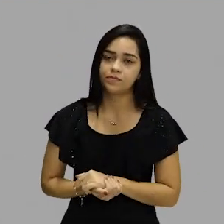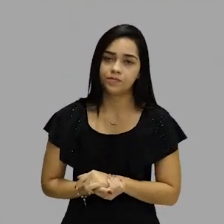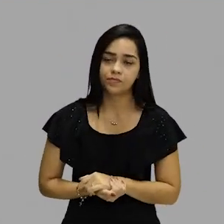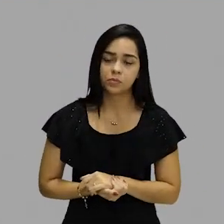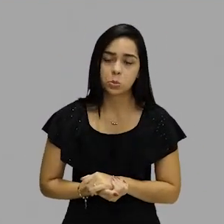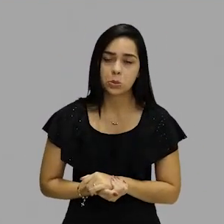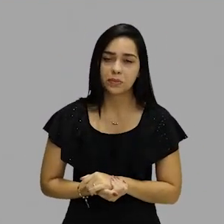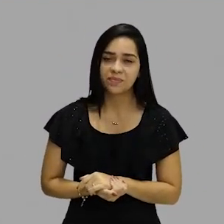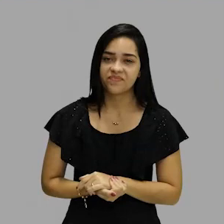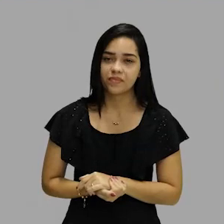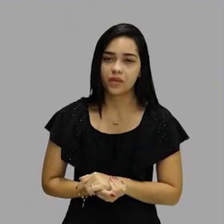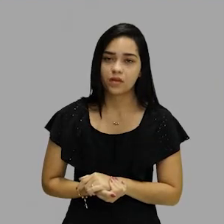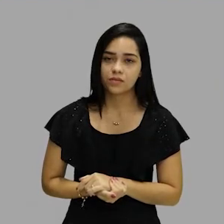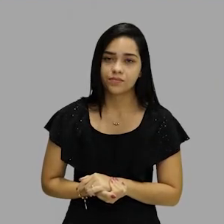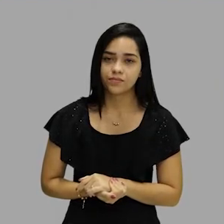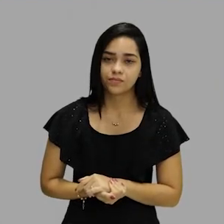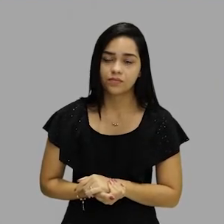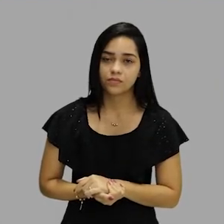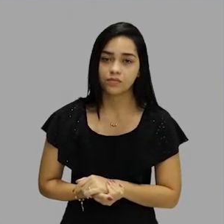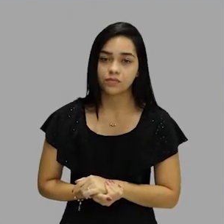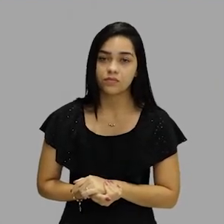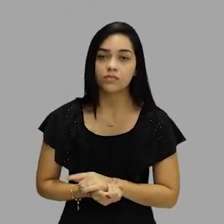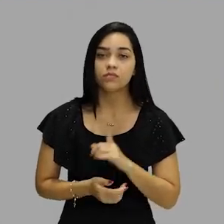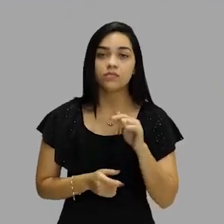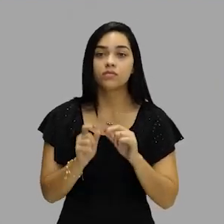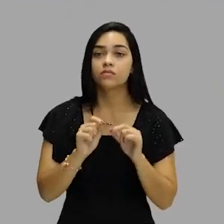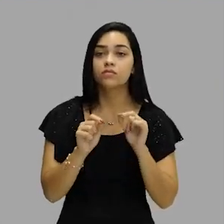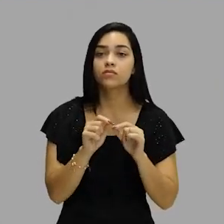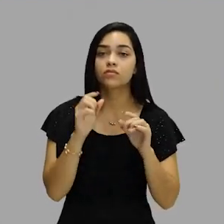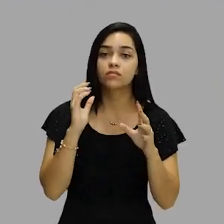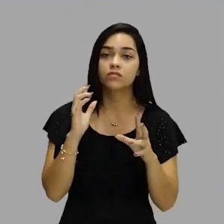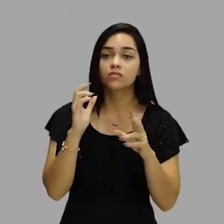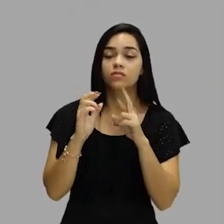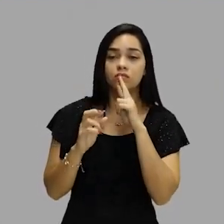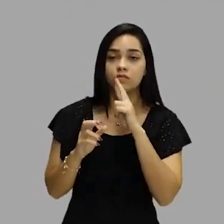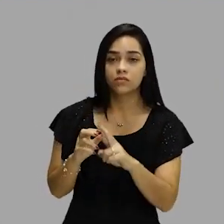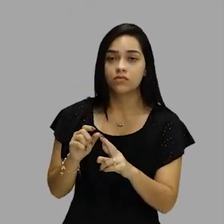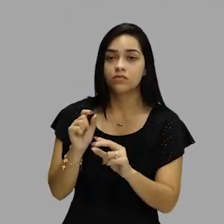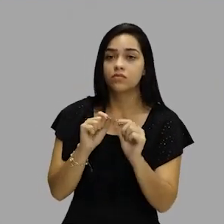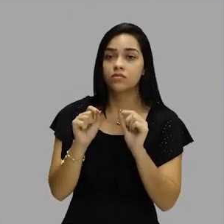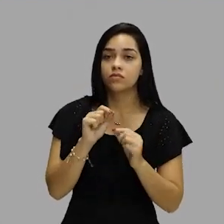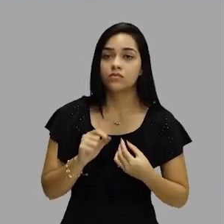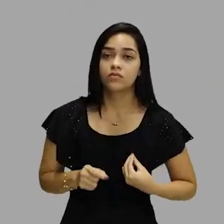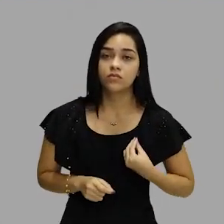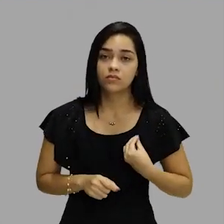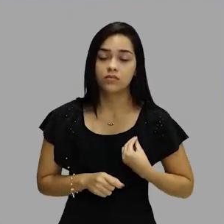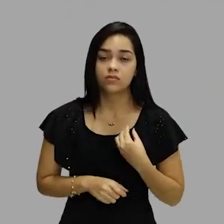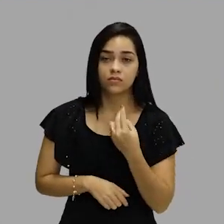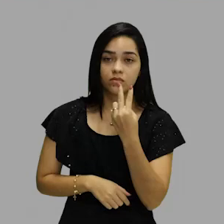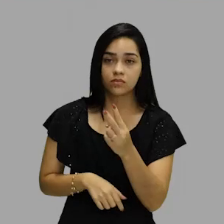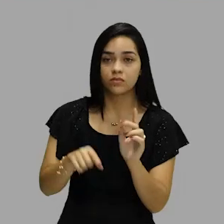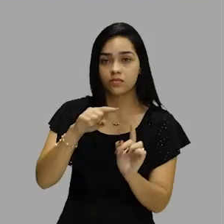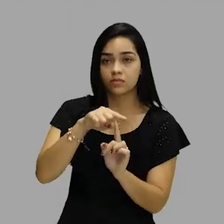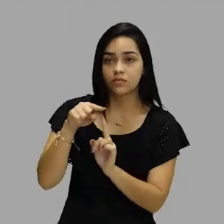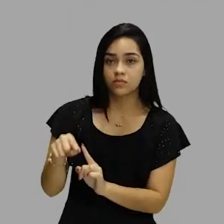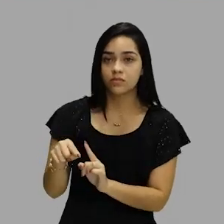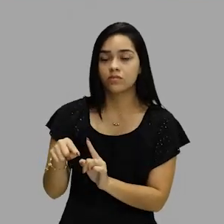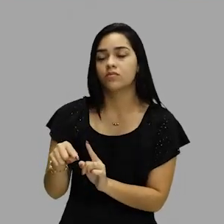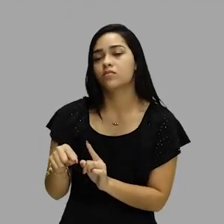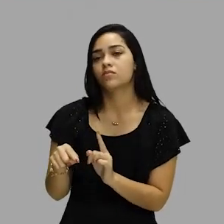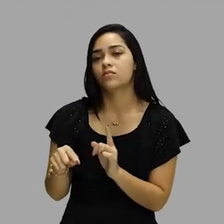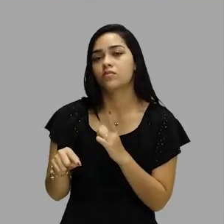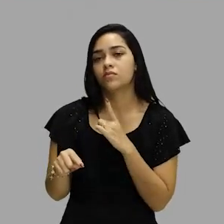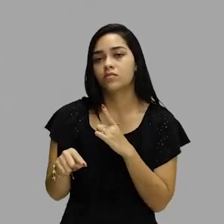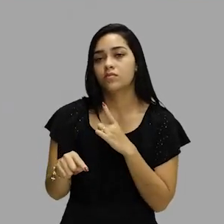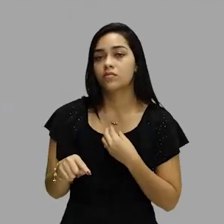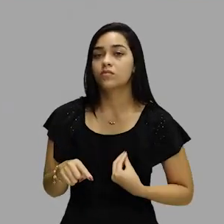faixa clara e cada faixa escura é resultante da presença de 2 tipos de proteínas que